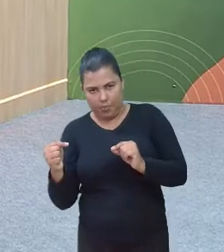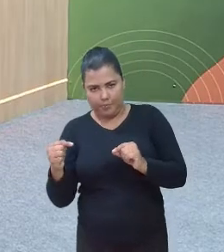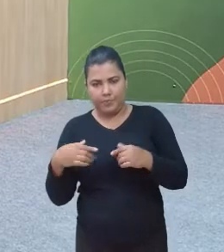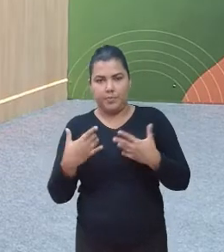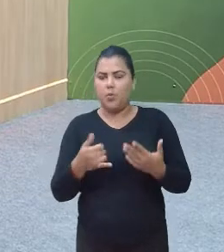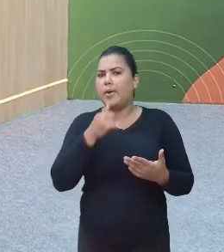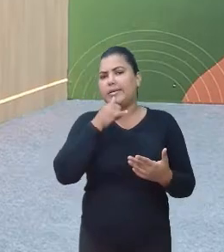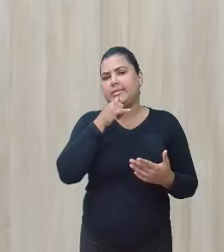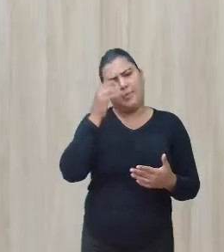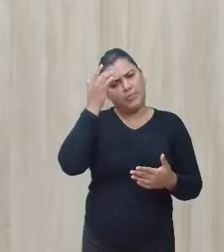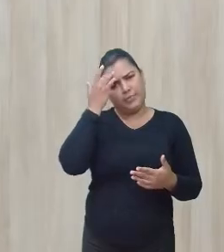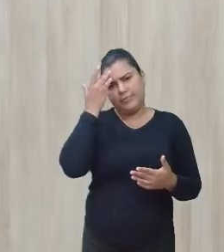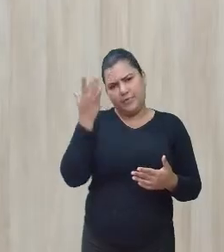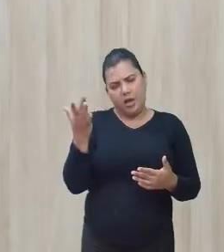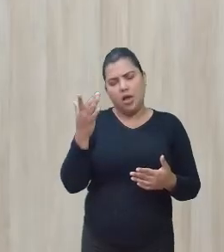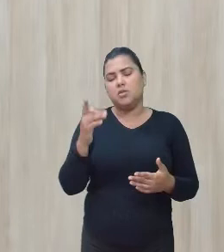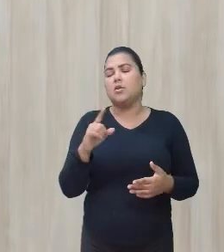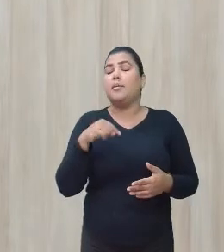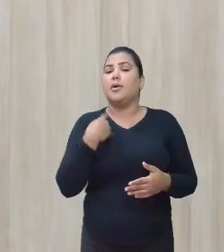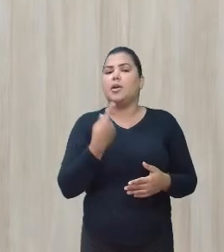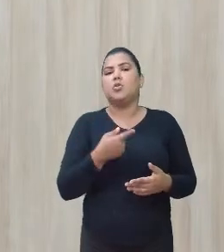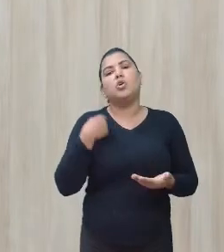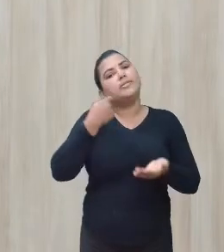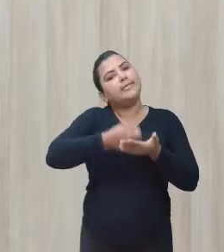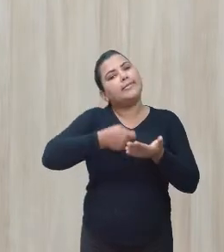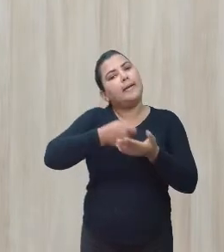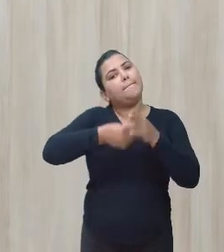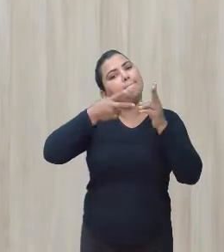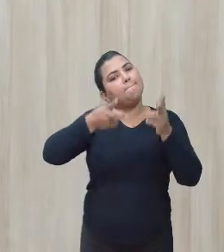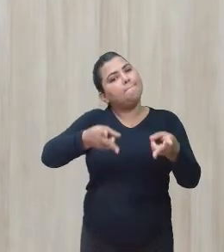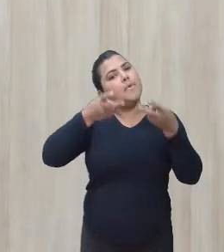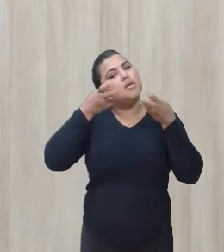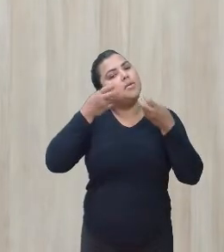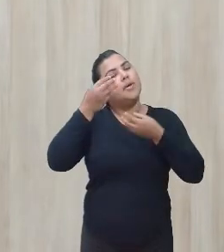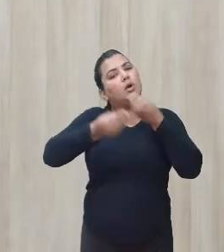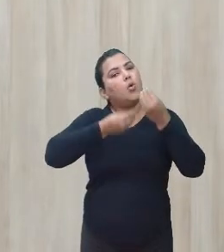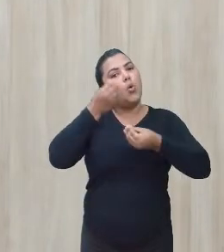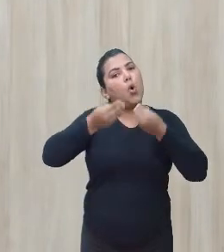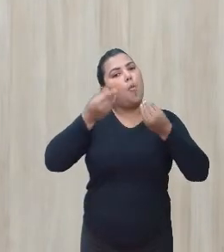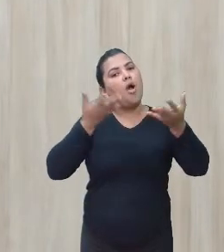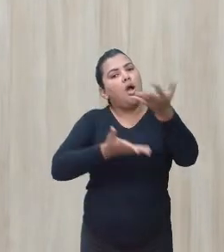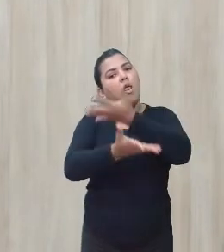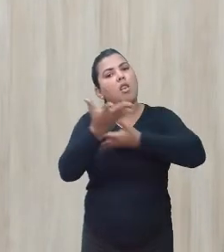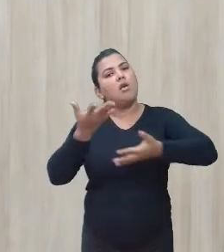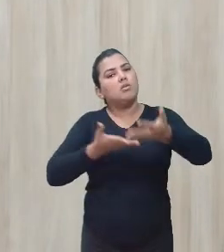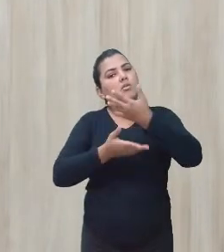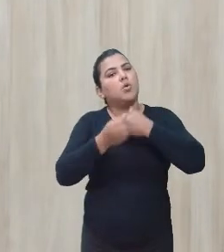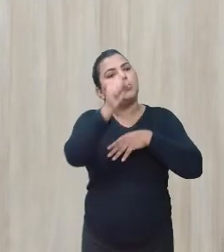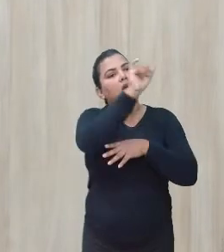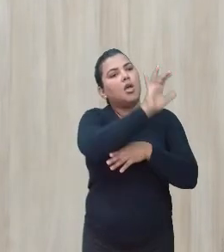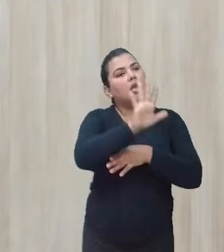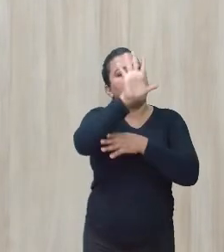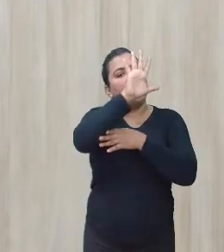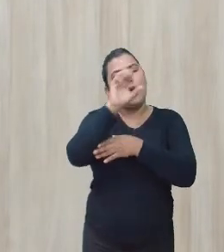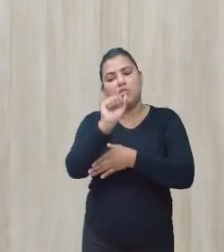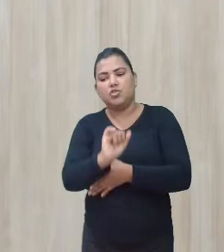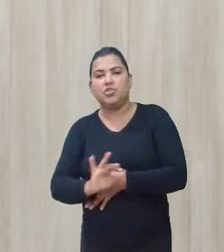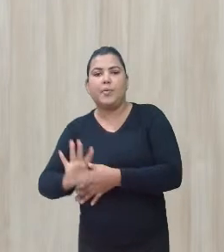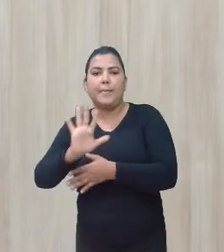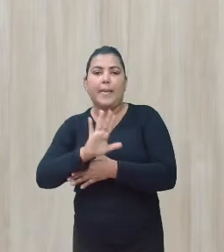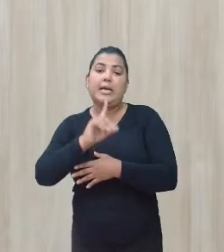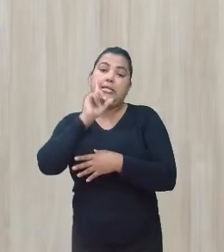exemplo mais simples para a gente tentar observar como é essa relação das figuras serem ou